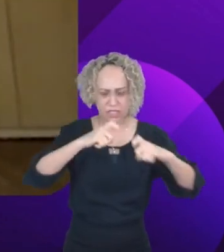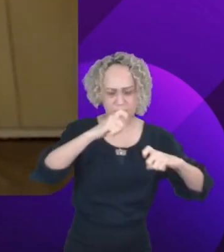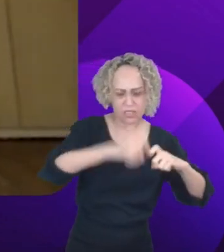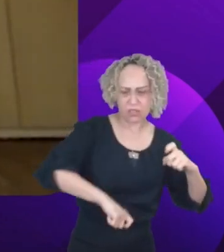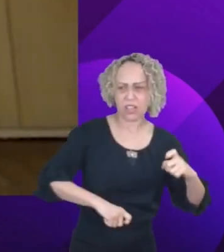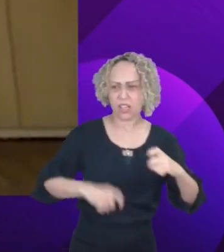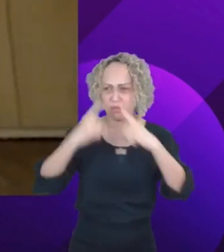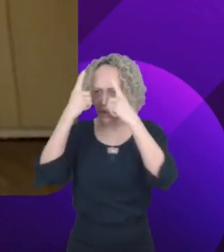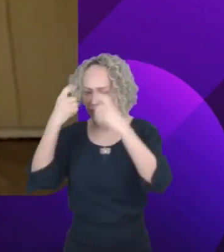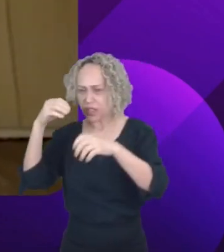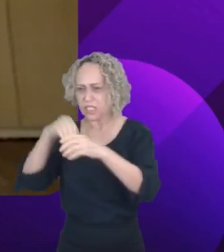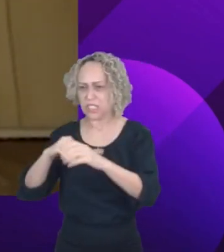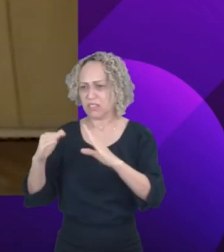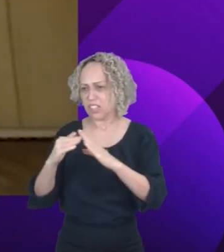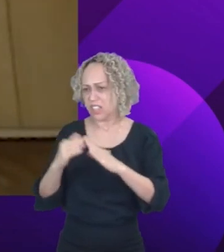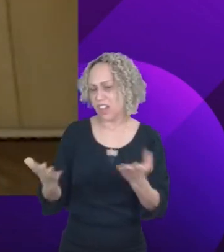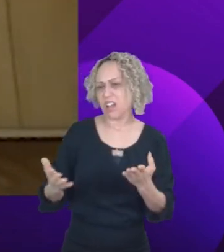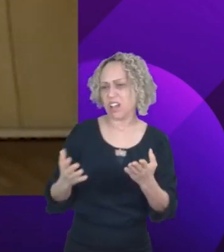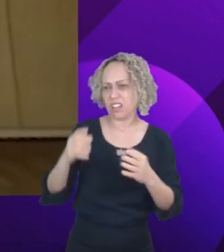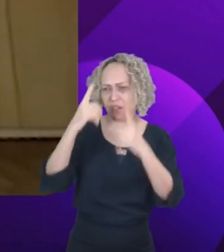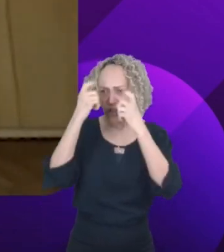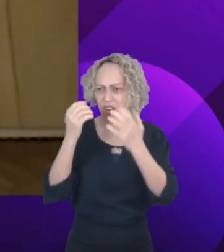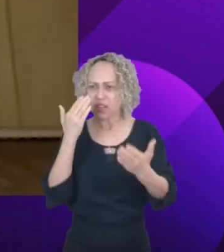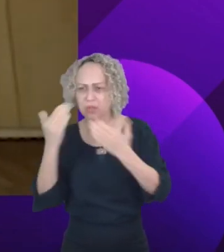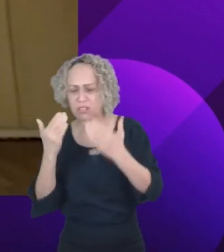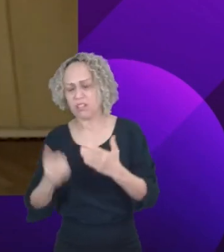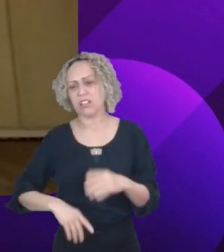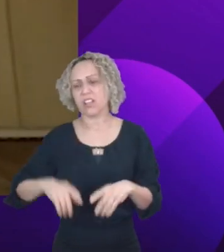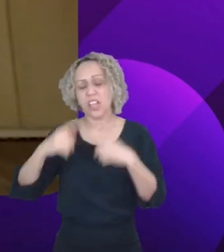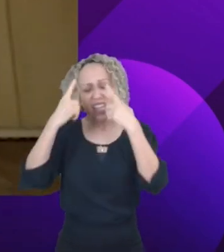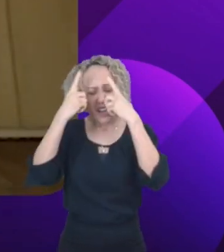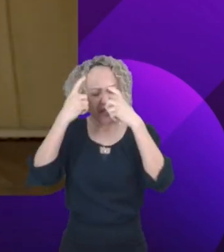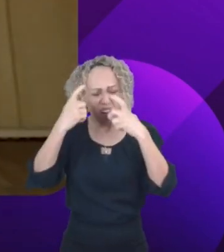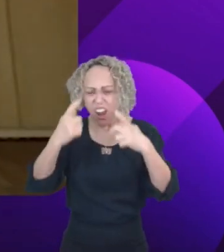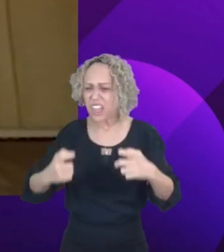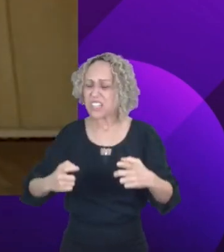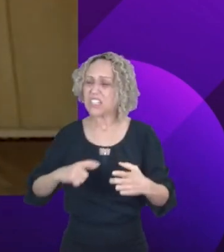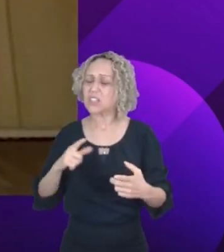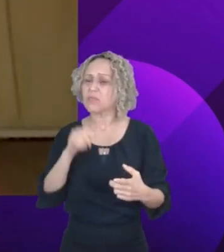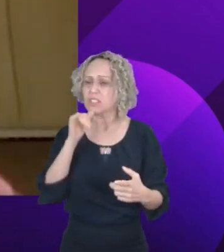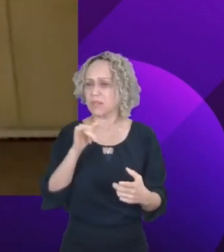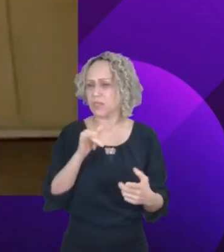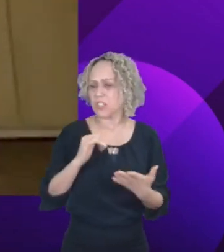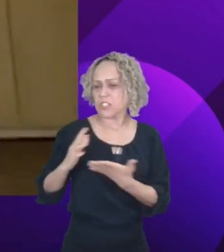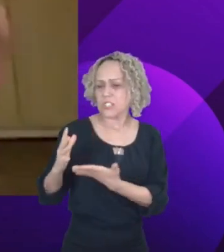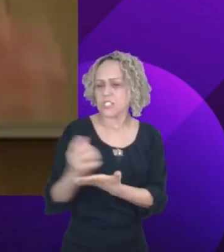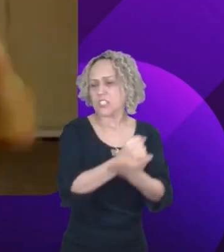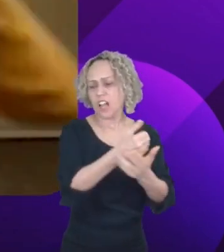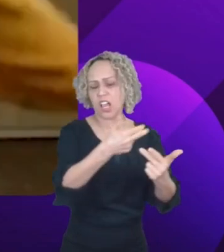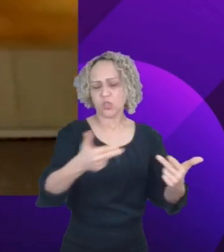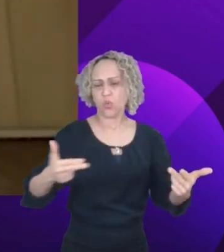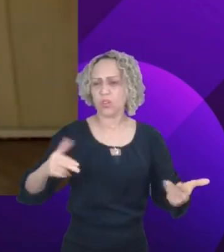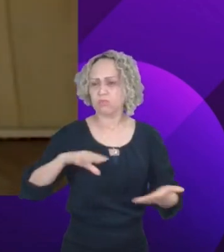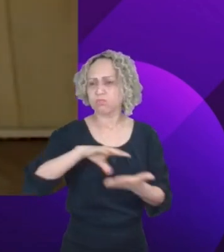a violência doméstica, a violência psicológica, a violência patrimonial, são todos os tipos de violência que hoje, sim, estão